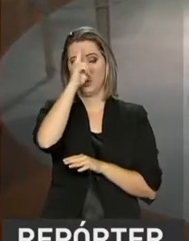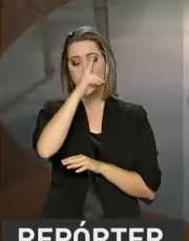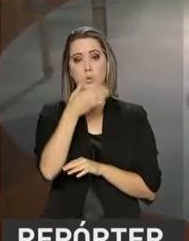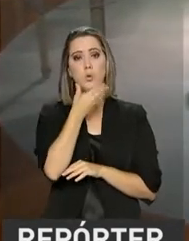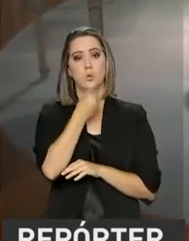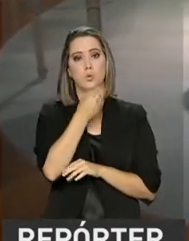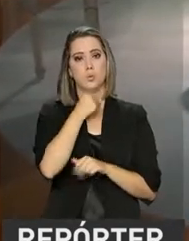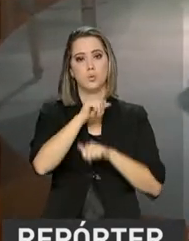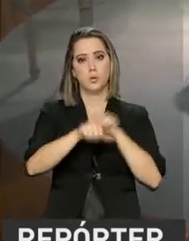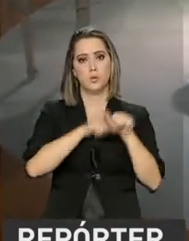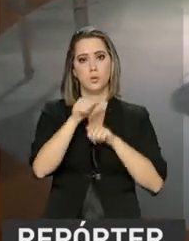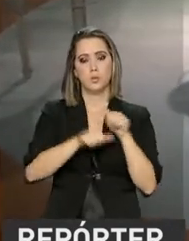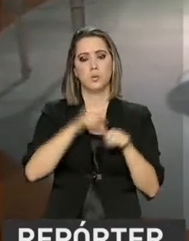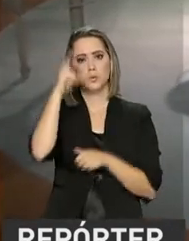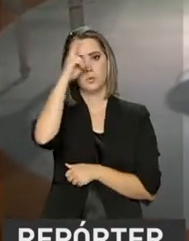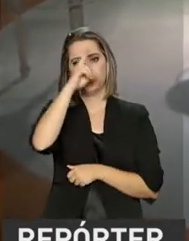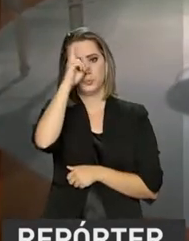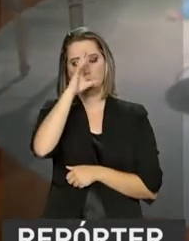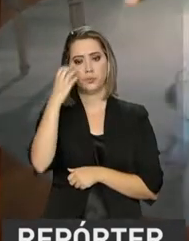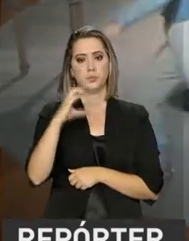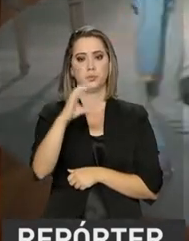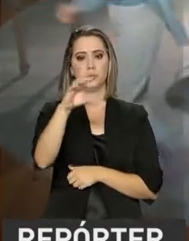o mundo da ciência.